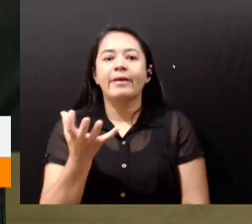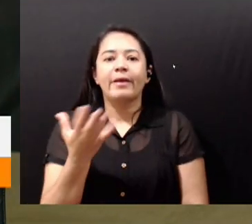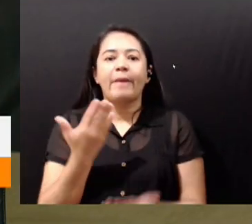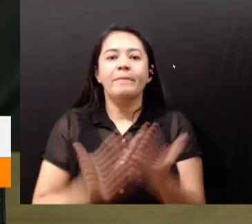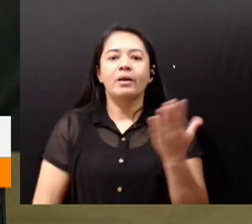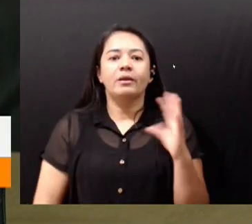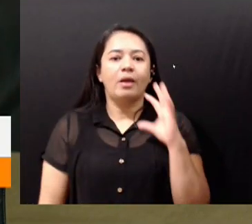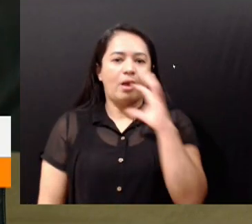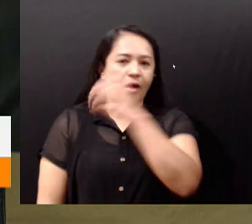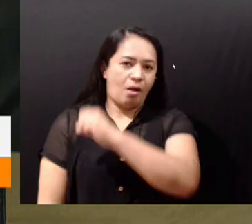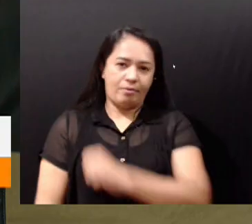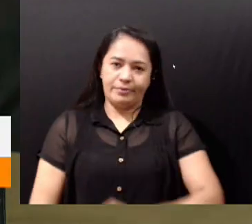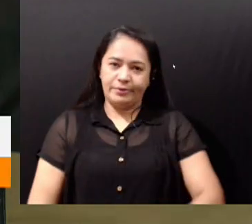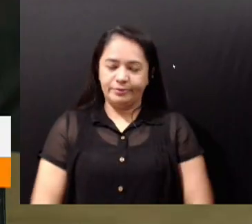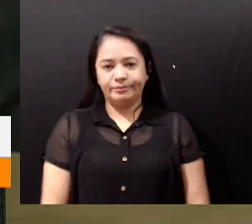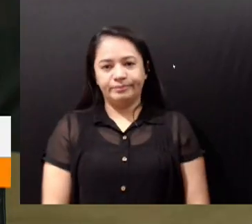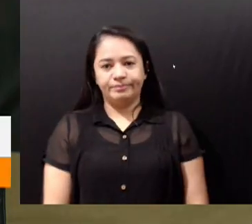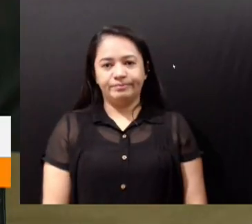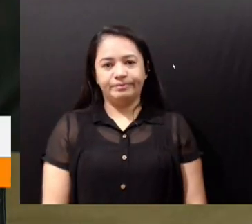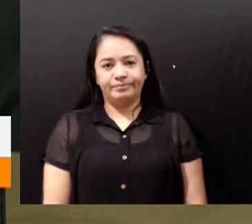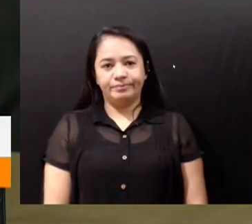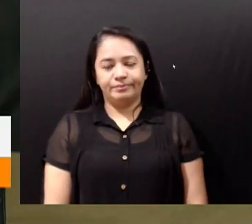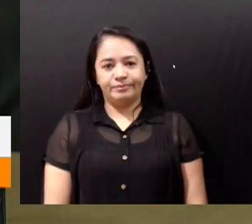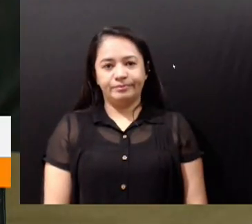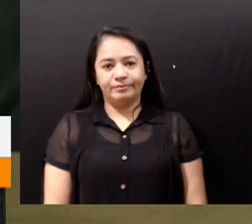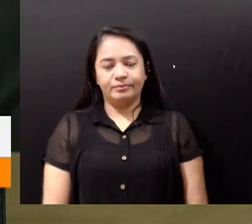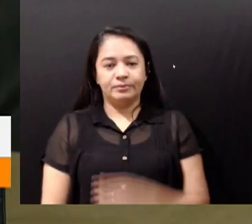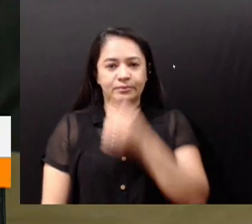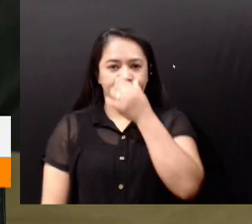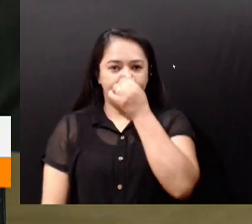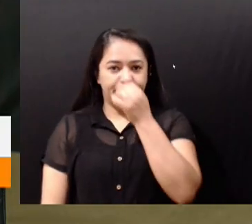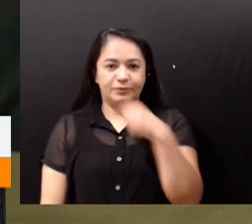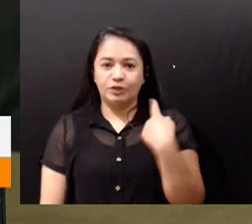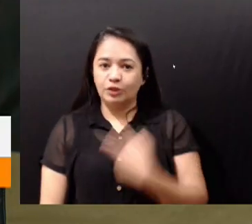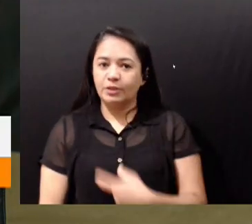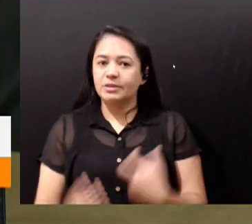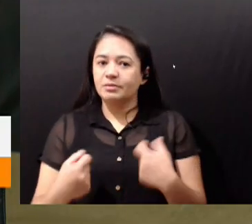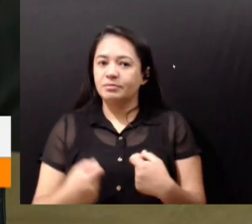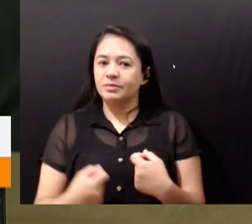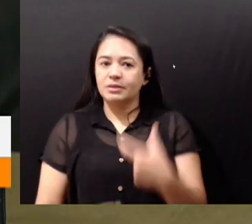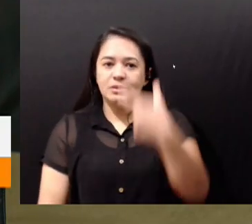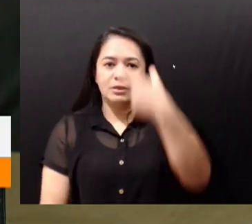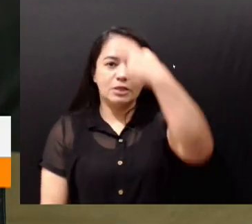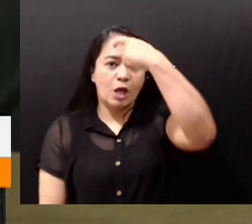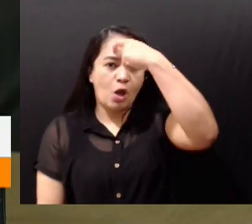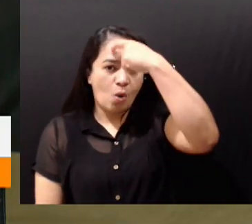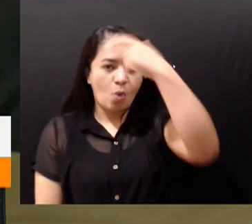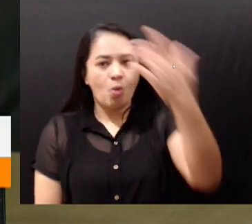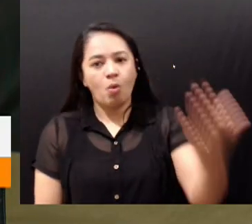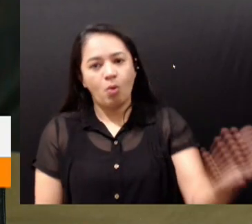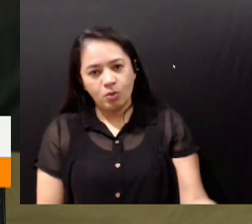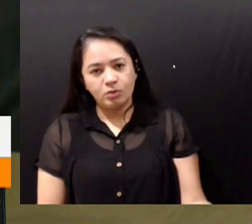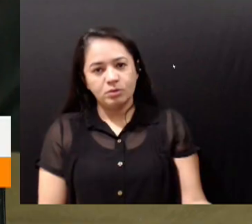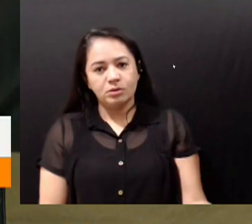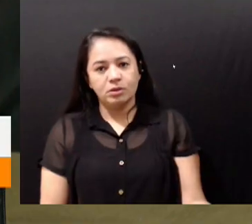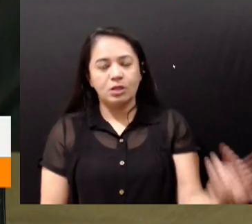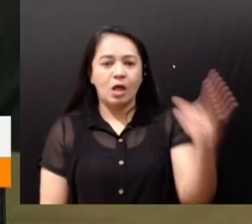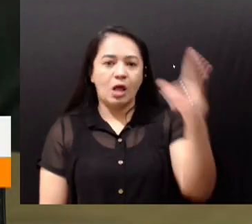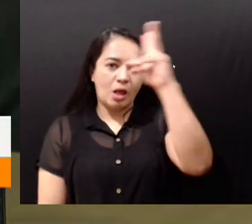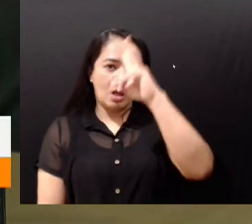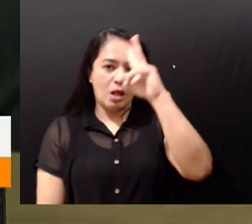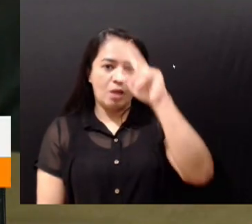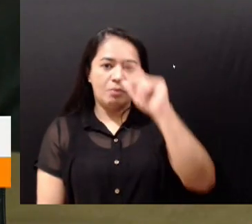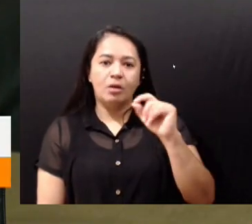eliminar esses quilos em pouco tempo, né? A gente precisa ter uma consciência e lembrar que vai levar tempo